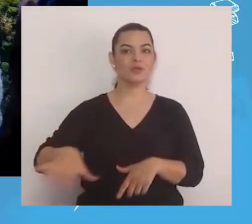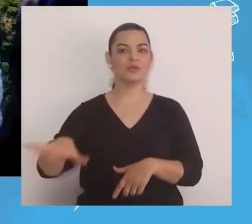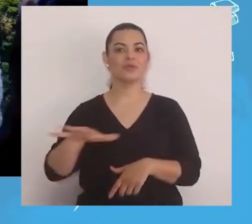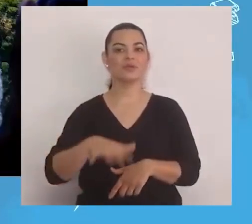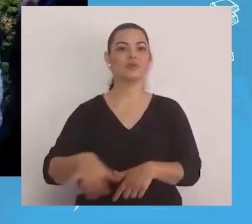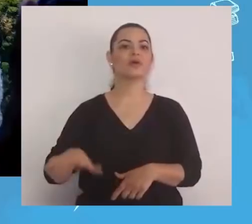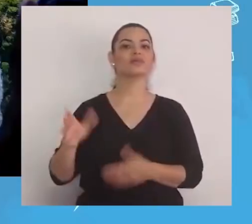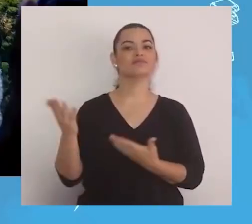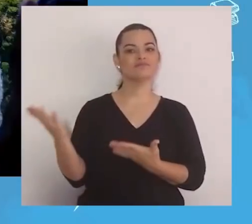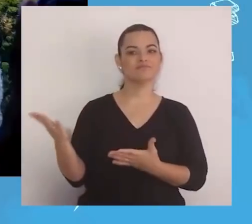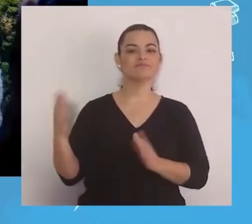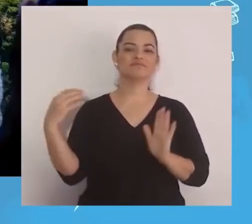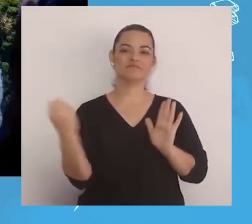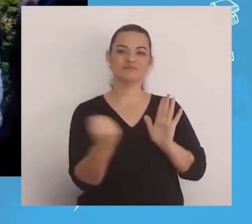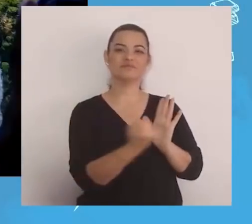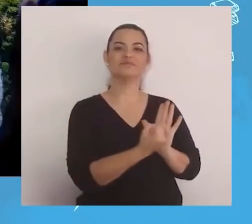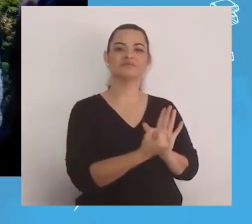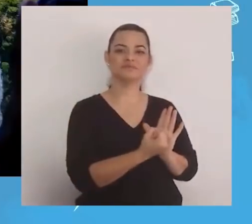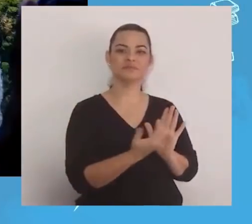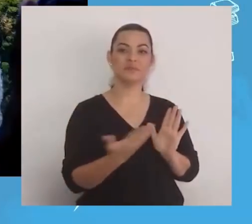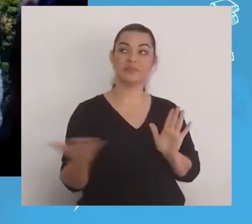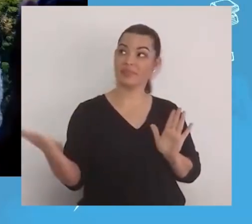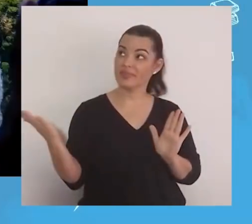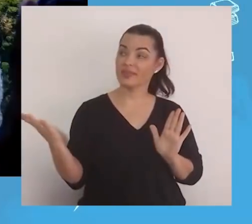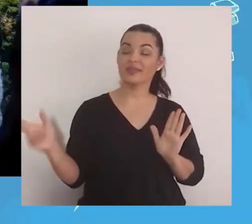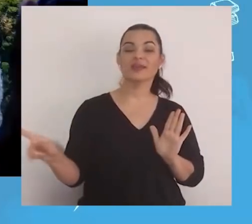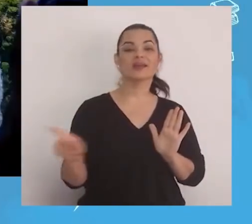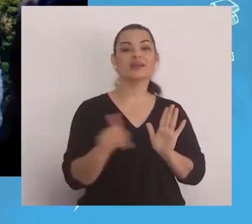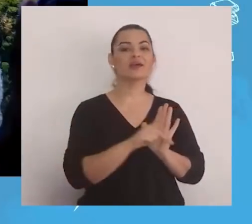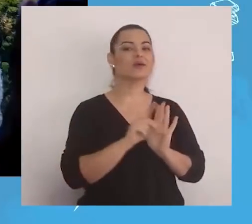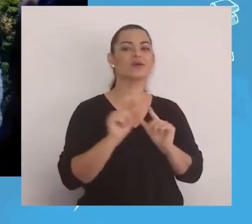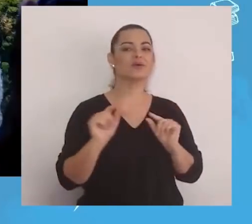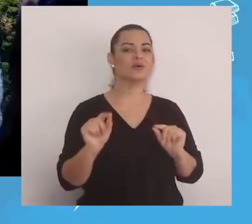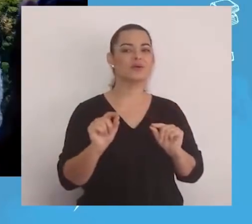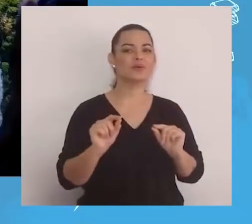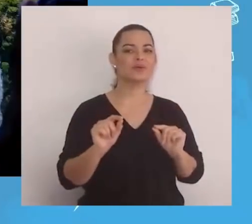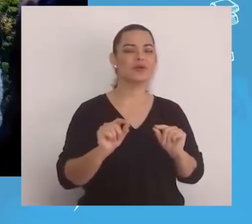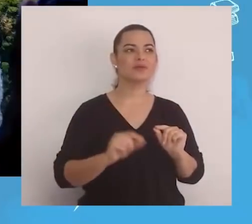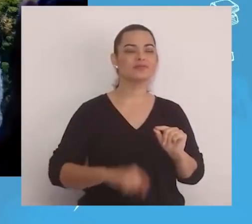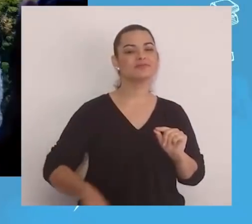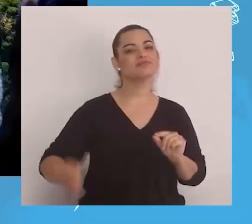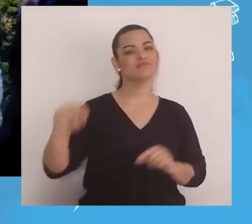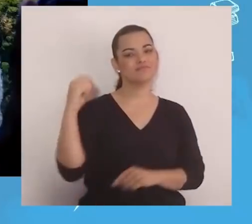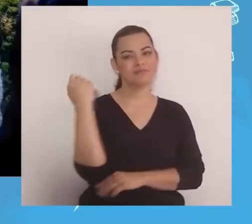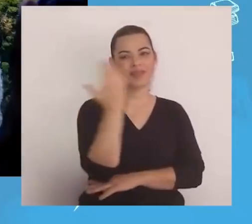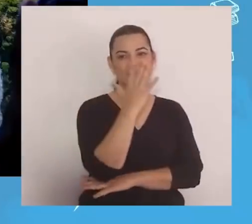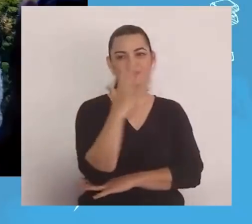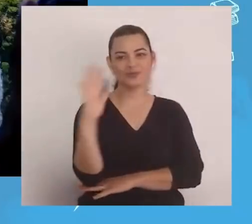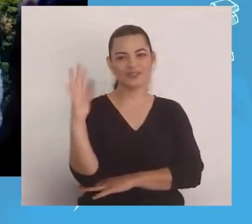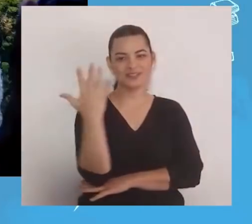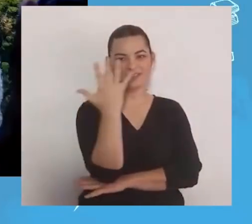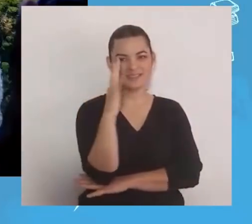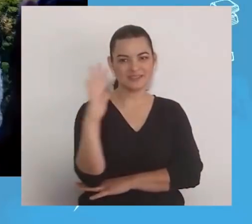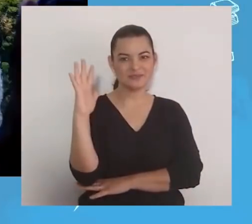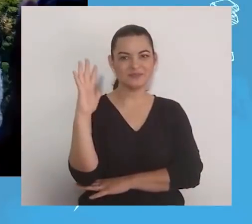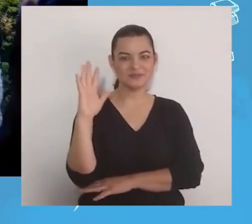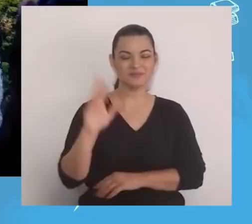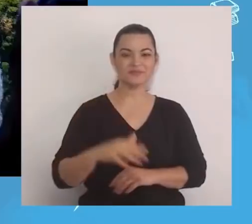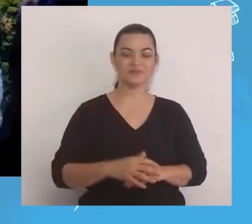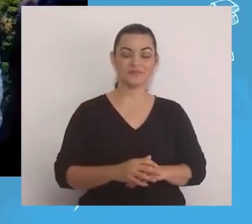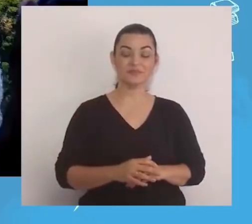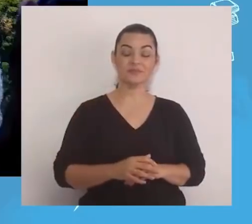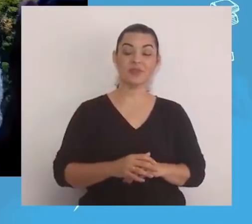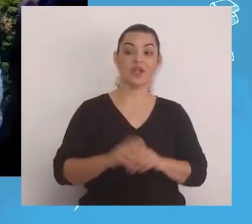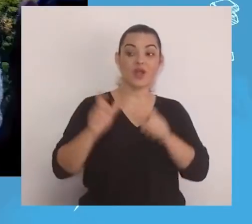um lugar muito, muito, muito bonito. Essa imagem são das Cataratas de Foz